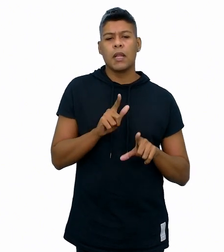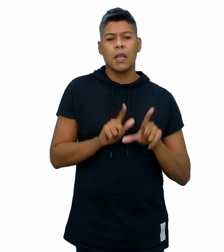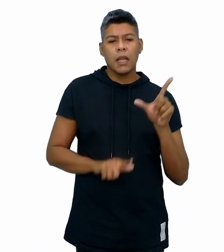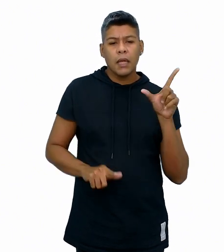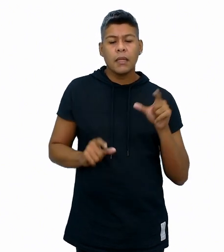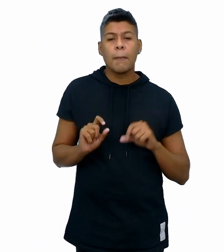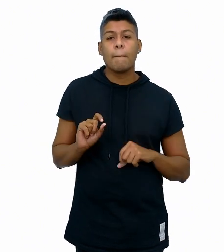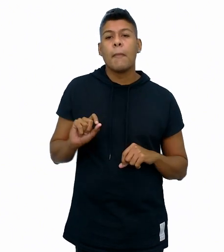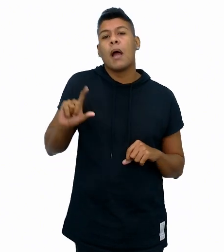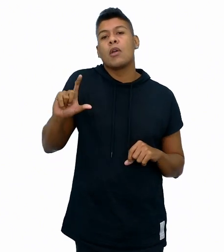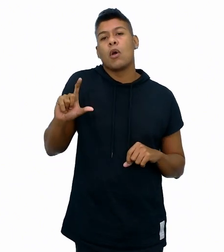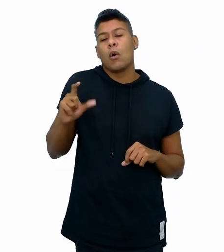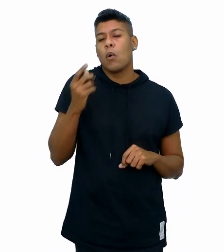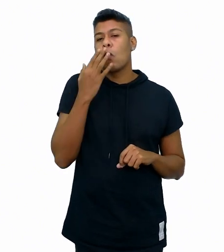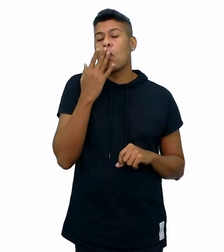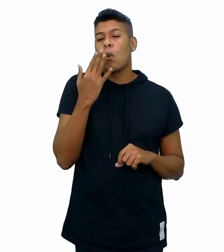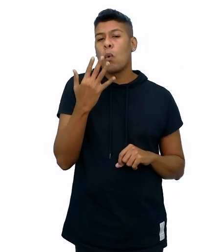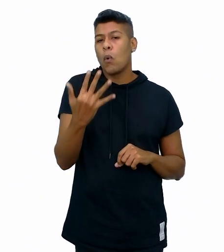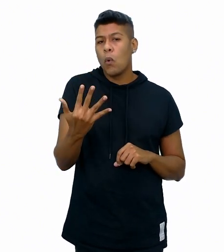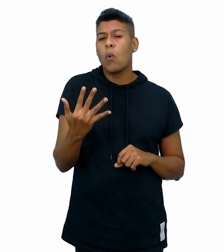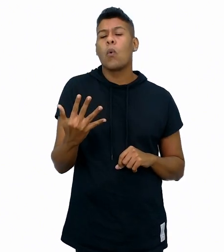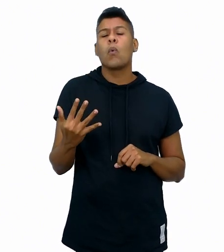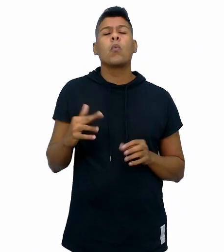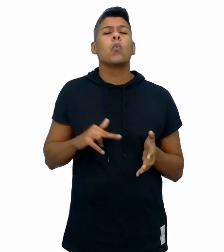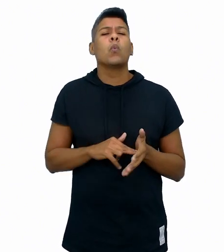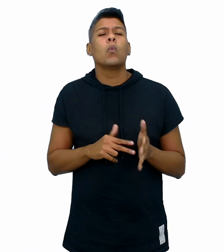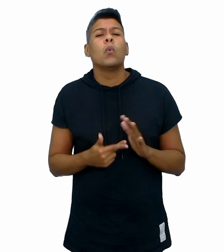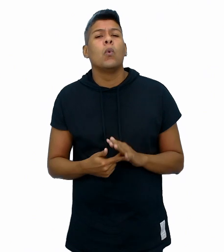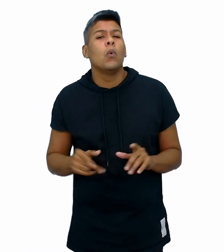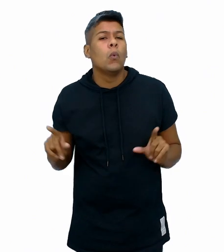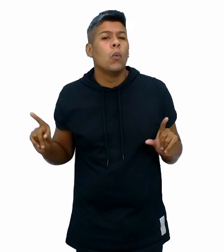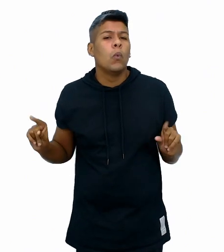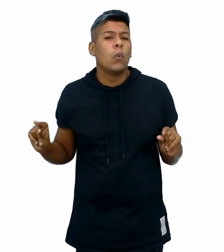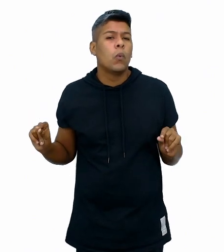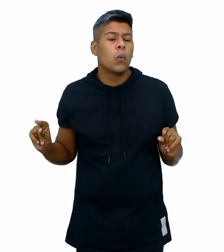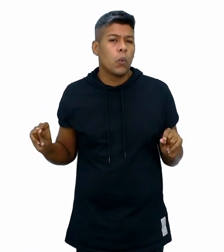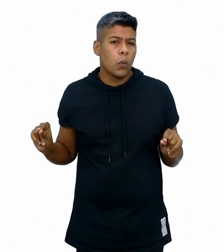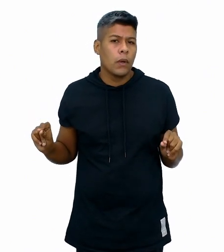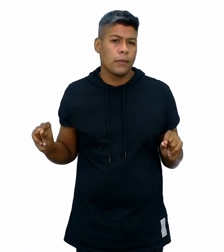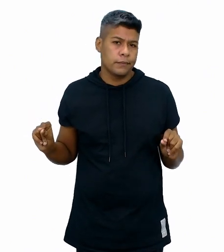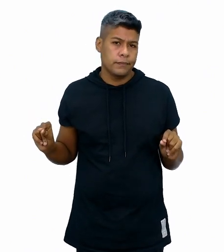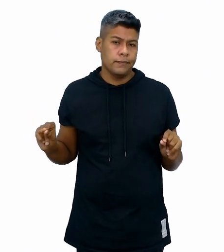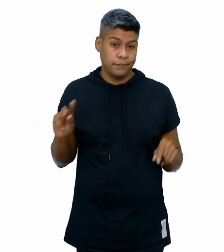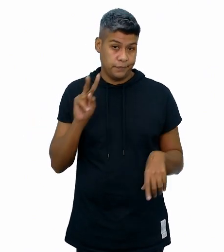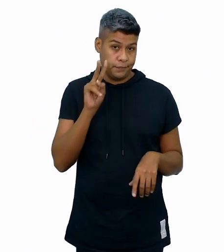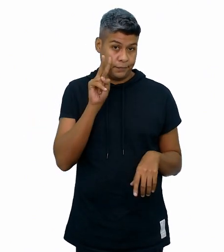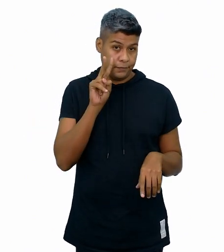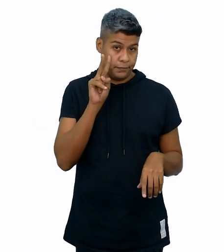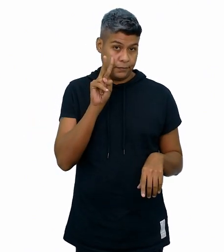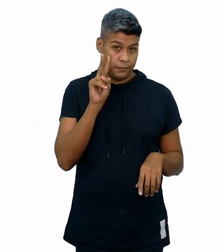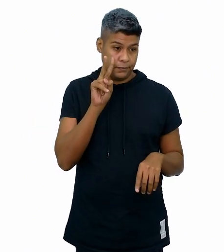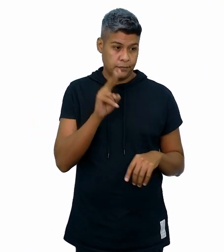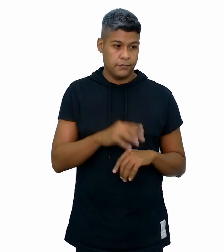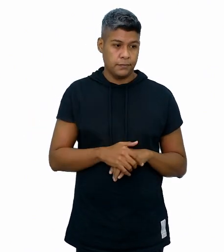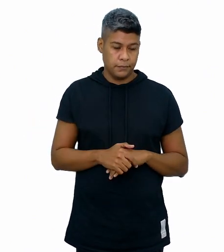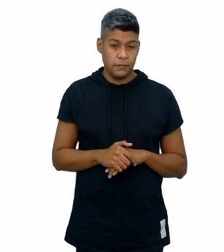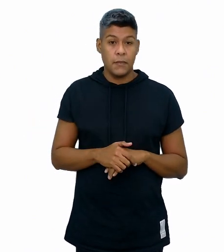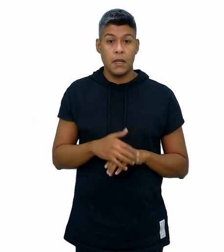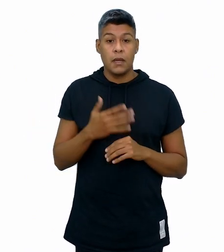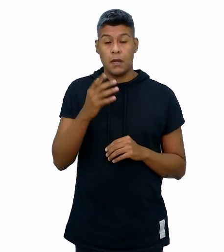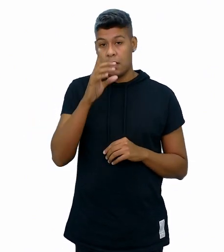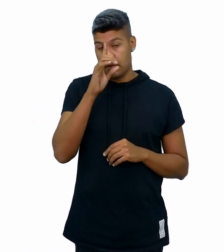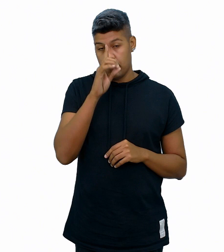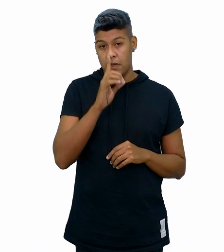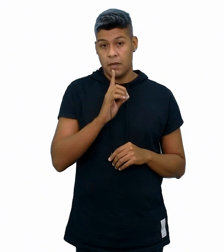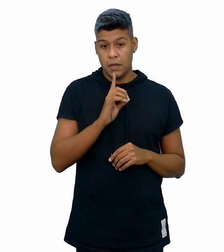estão maiores? A cor do fundo sugere algo ao leitor? Lembram? Olhem, o amarelo,